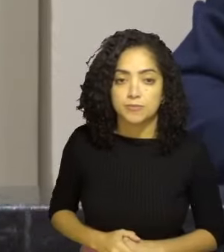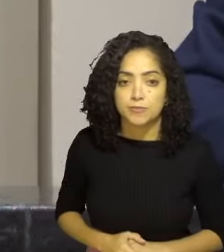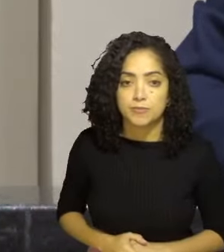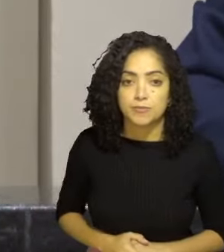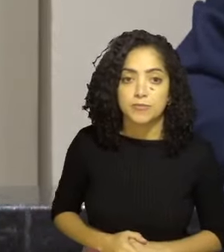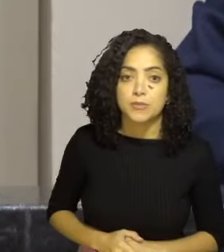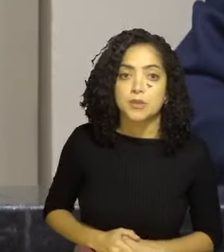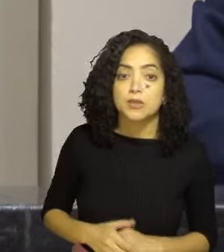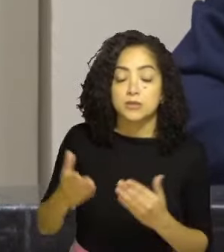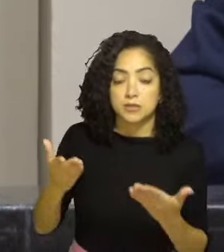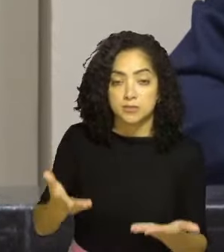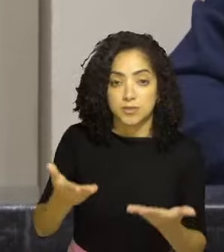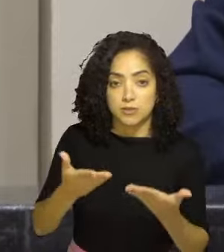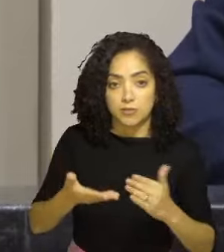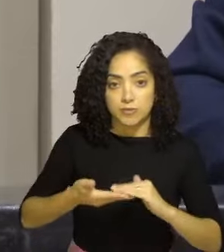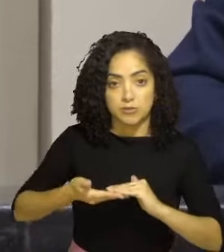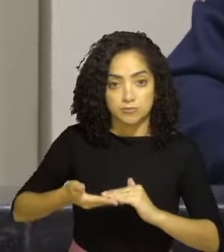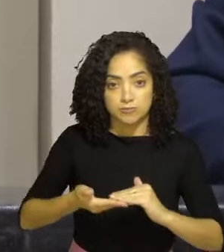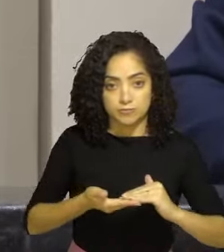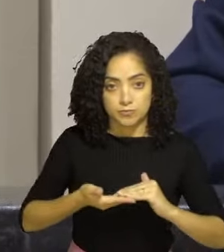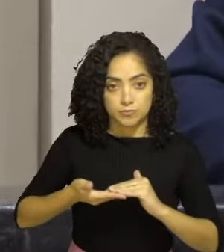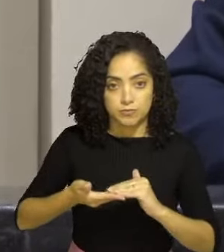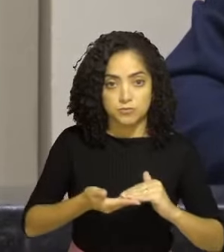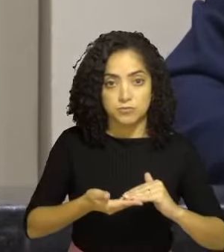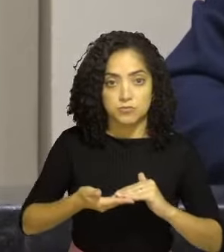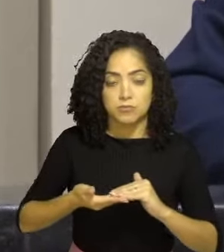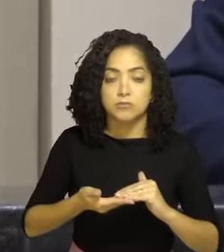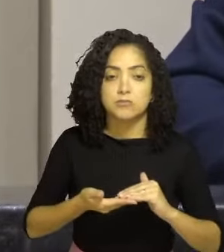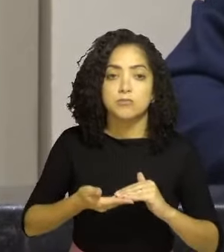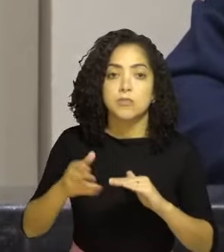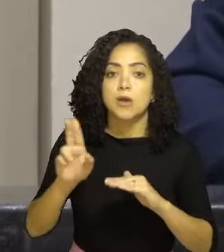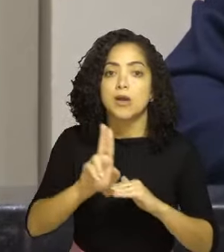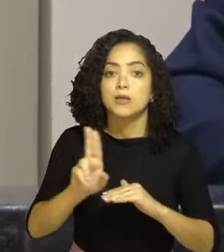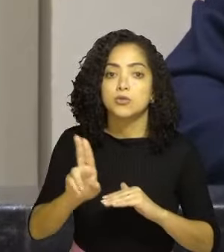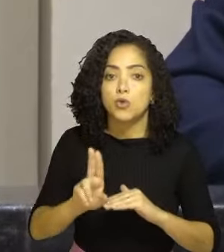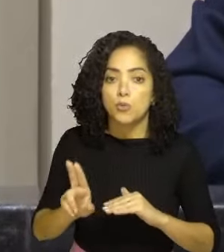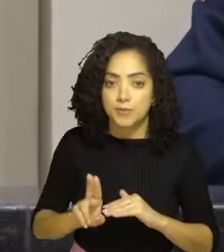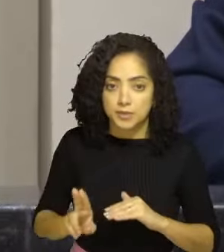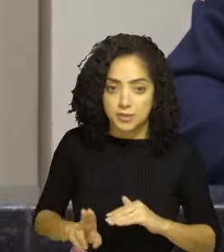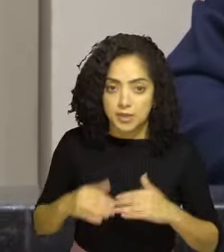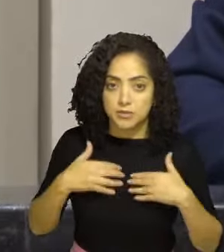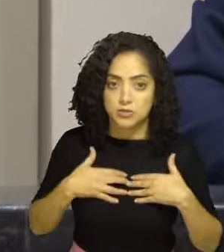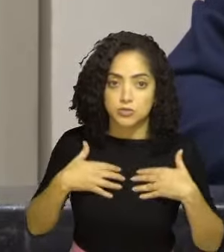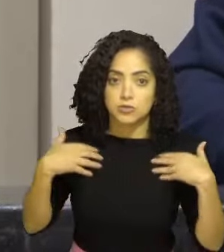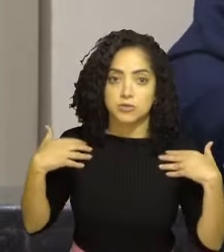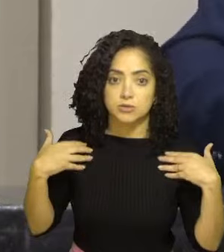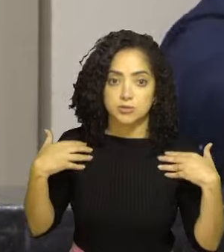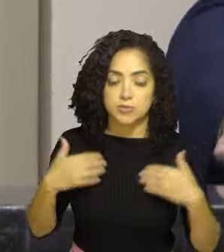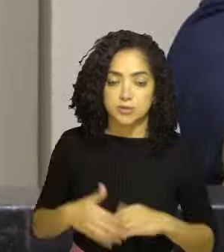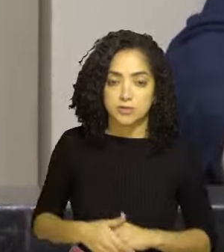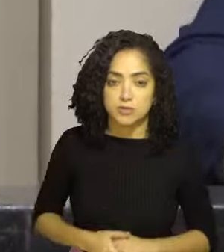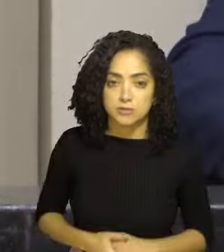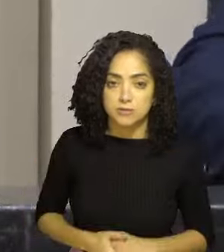seguir, convido o mestre de cerimônias para proceder à nominata das homenageadas desta